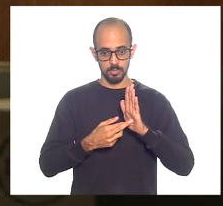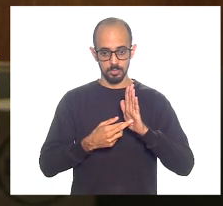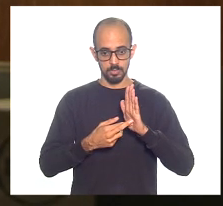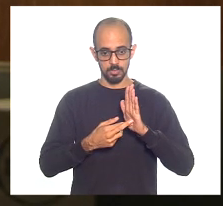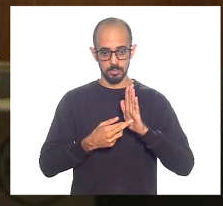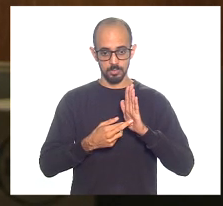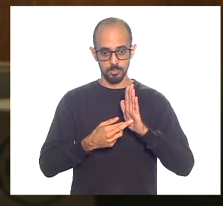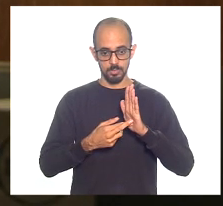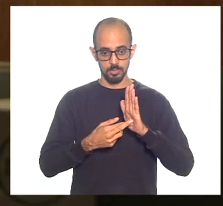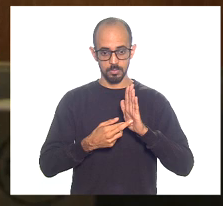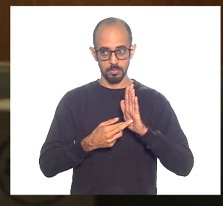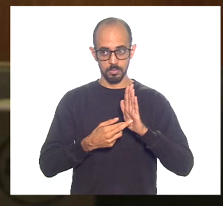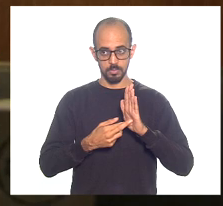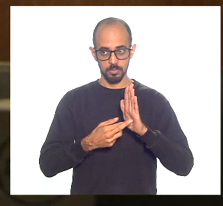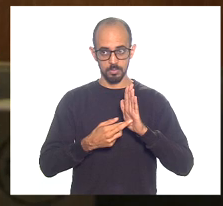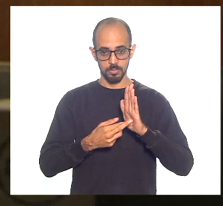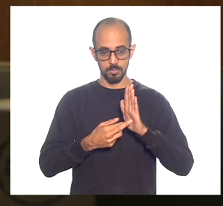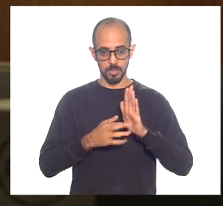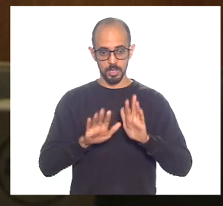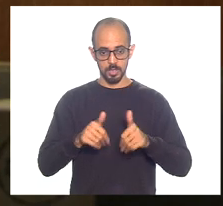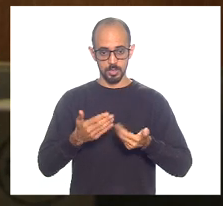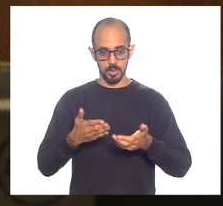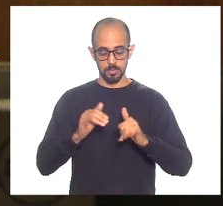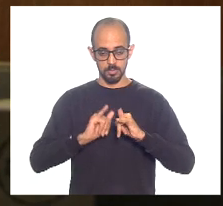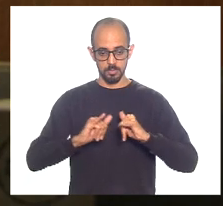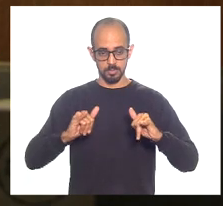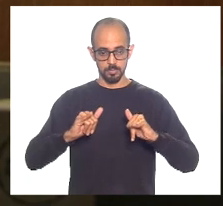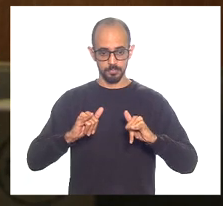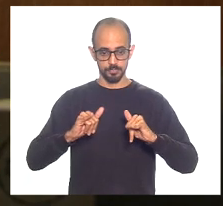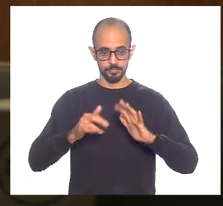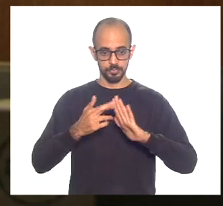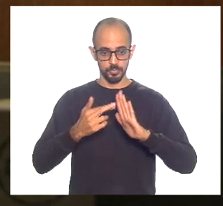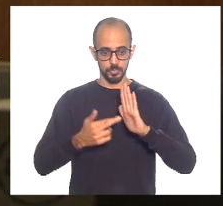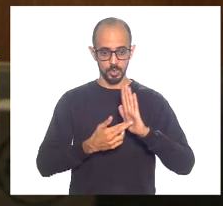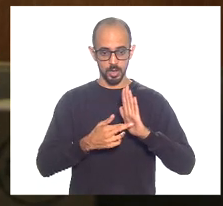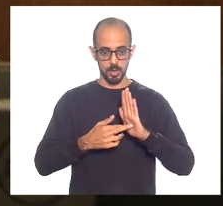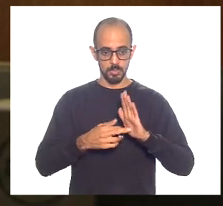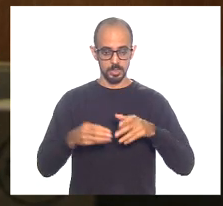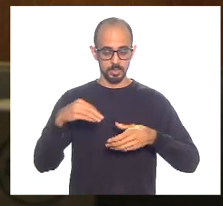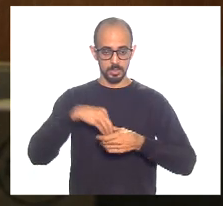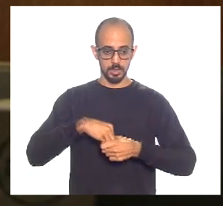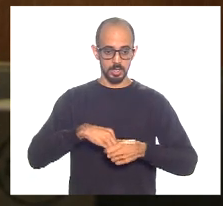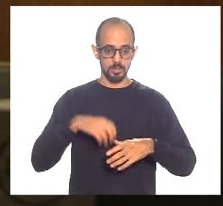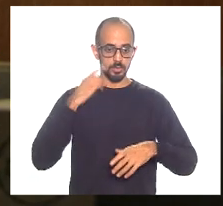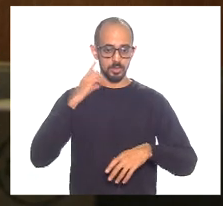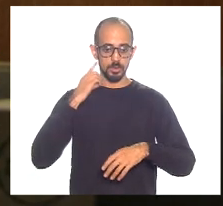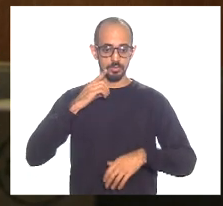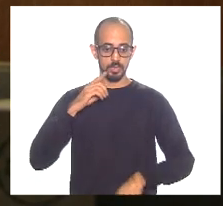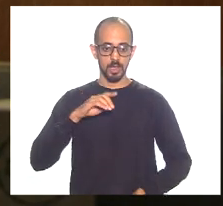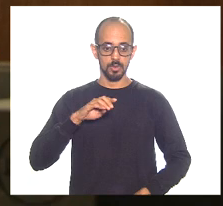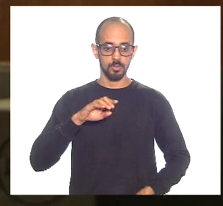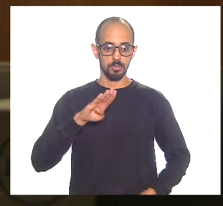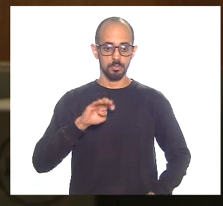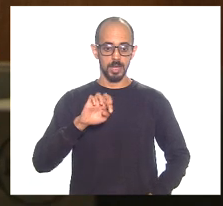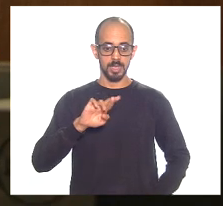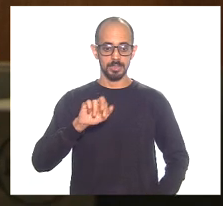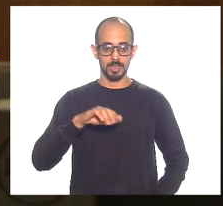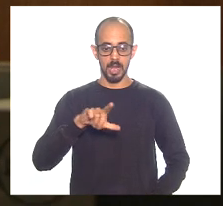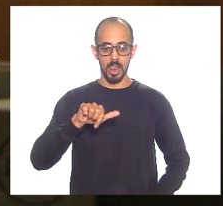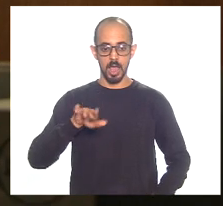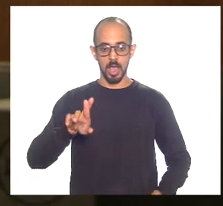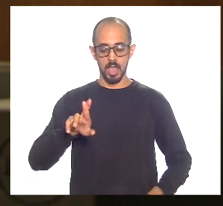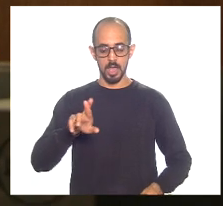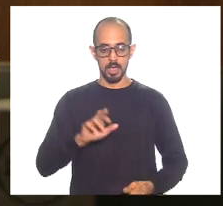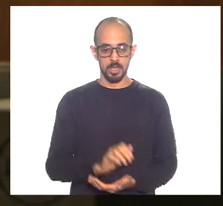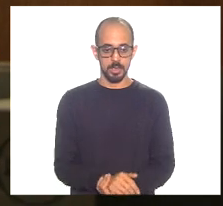está aberto aí. Para emitir parecer pela comissão de normas internas e proposições externas, deputado Rodrigo Barcelar.